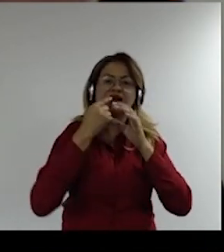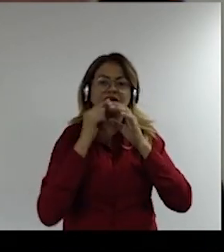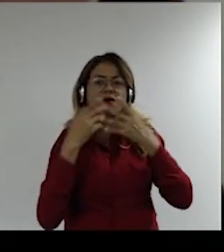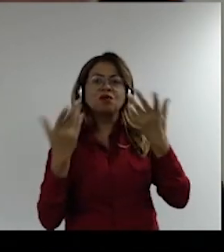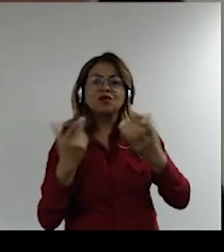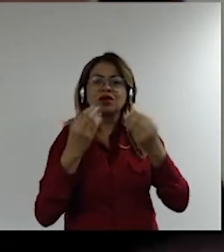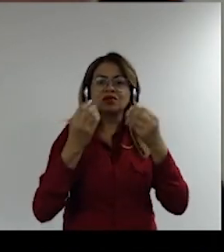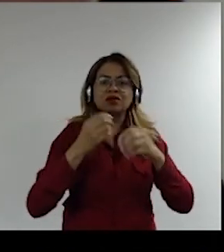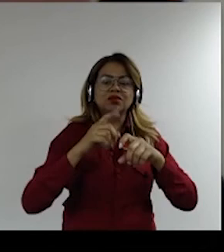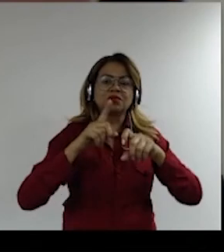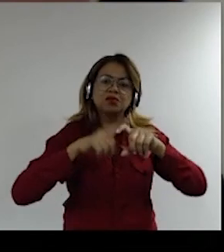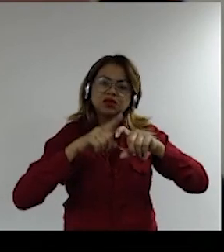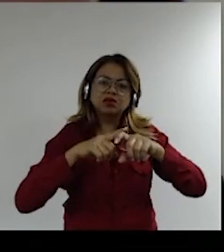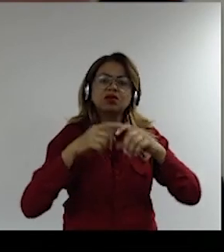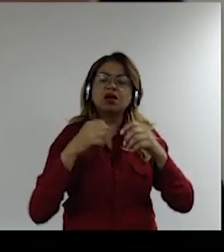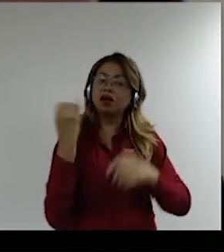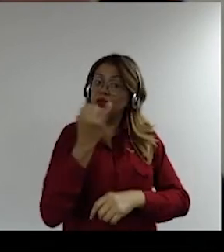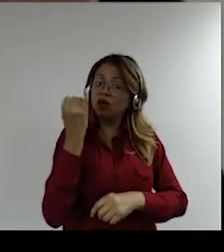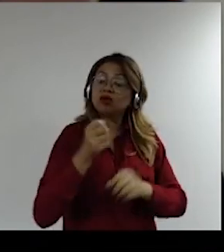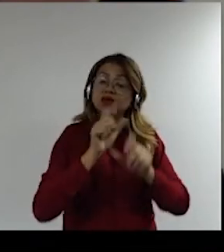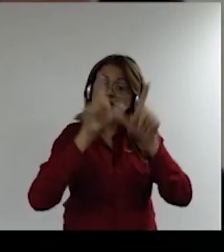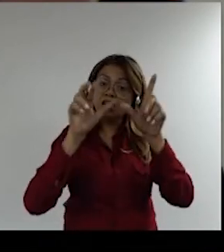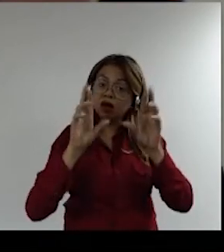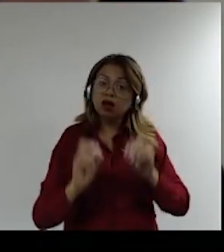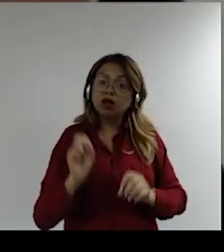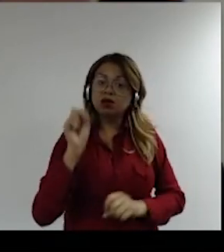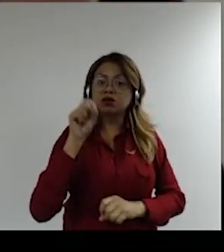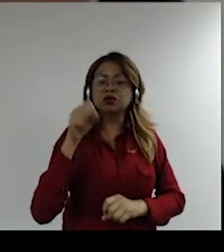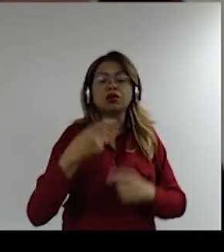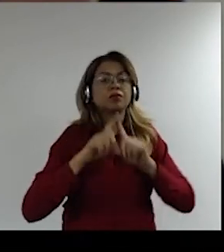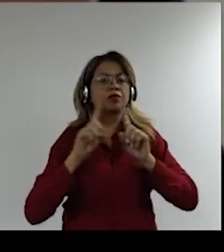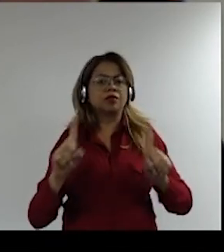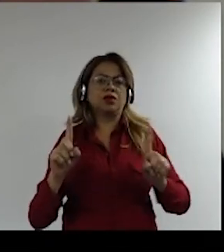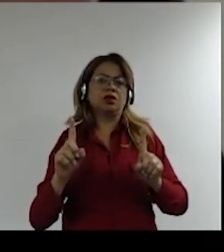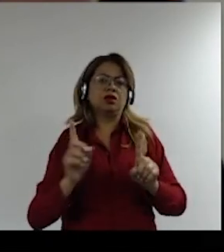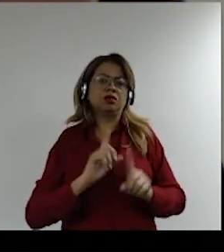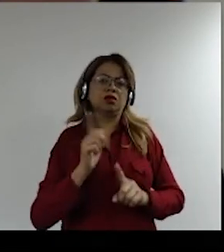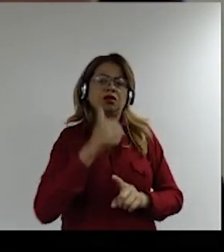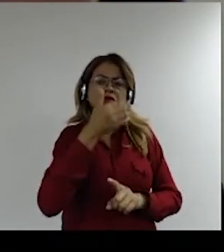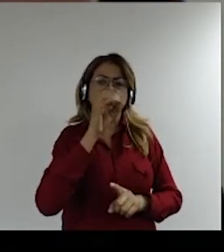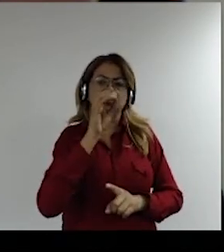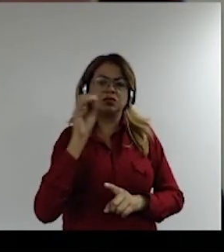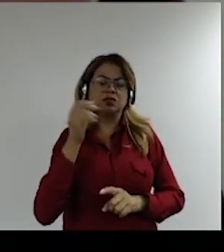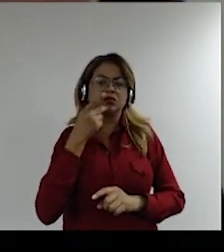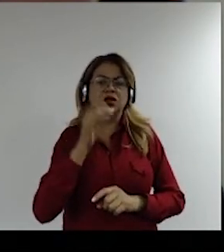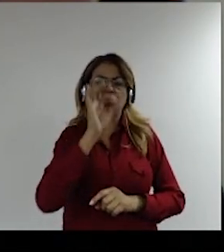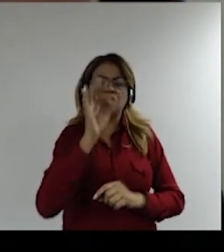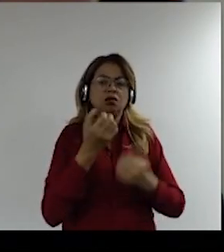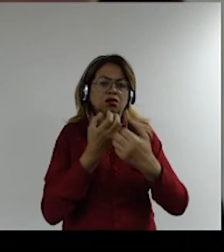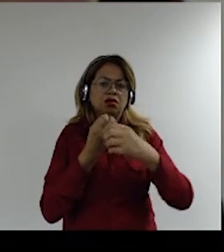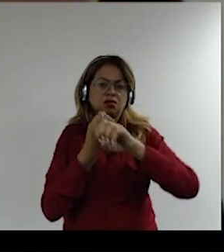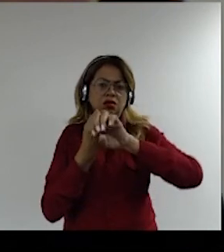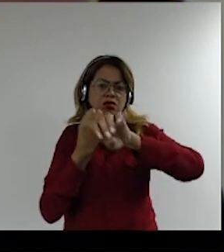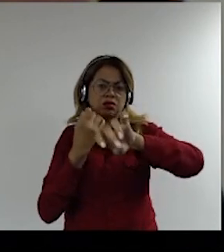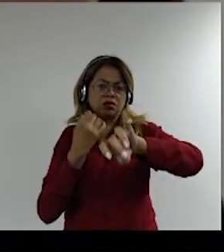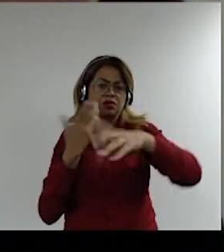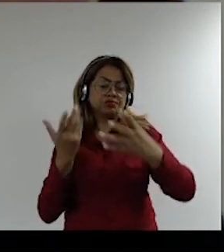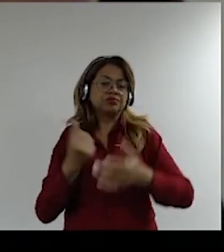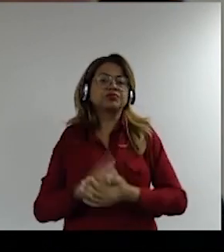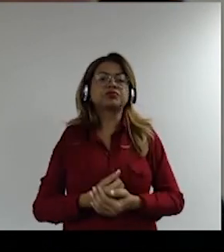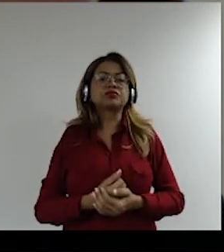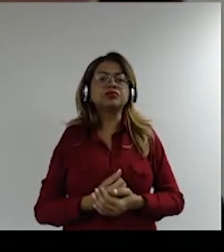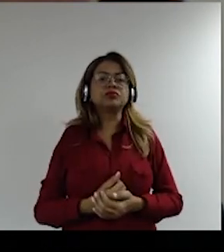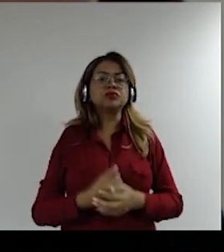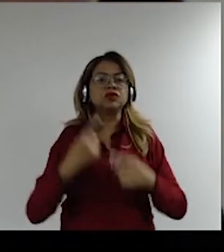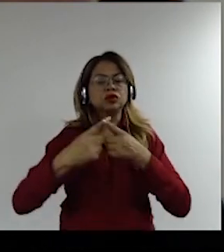não estou dizendo que isso não seja importante, eu acho que é importante sim, mas não 100% à distância. Né? Quem vai